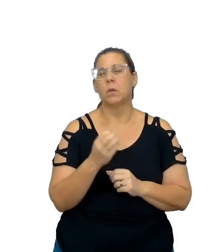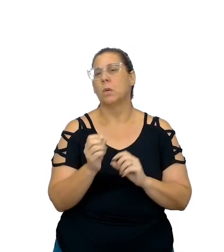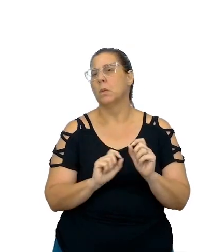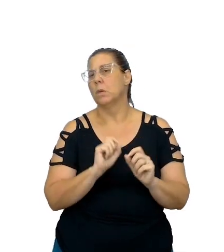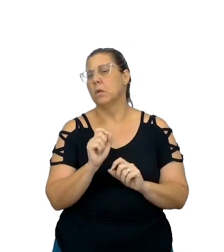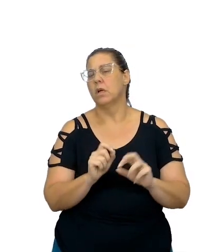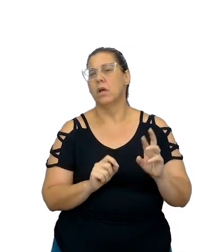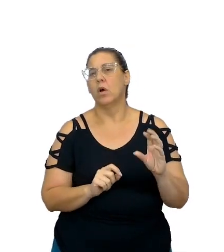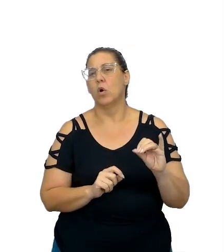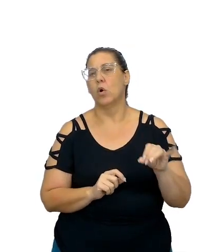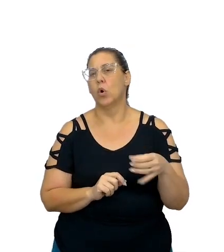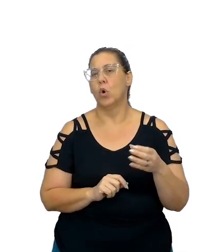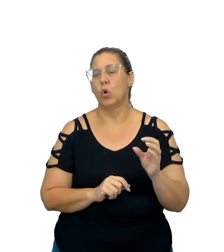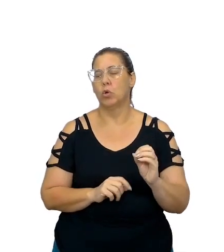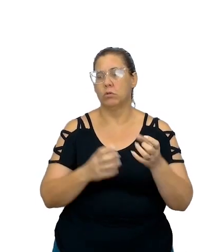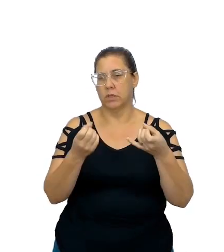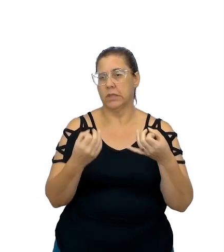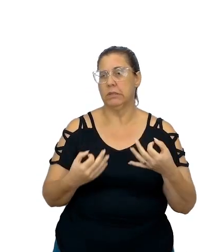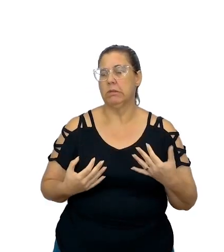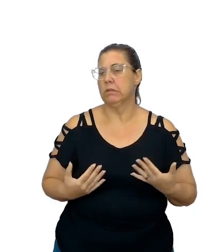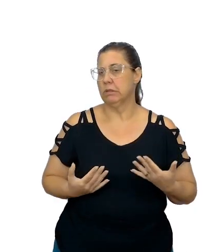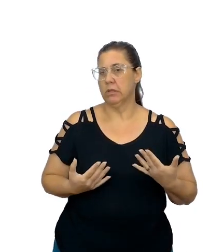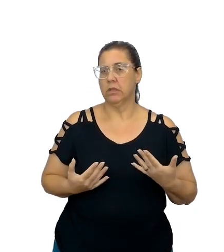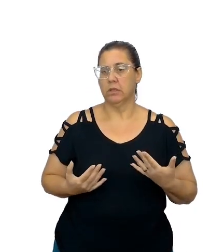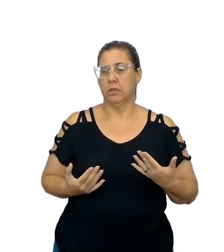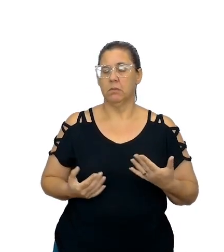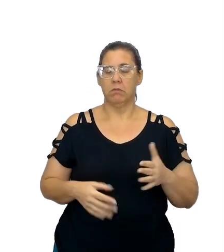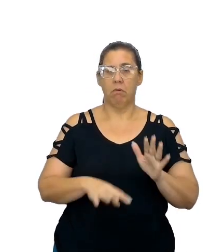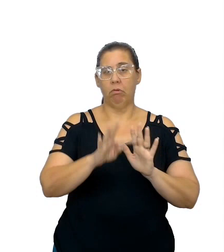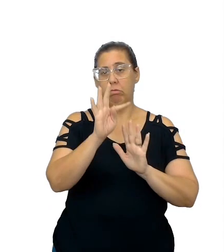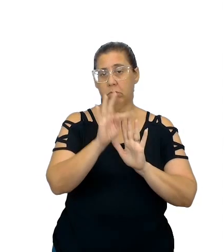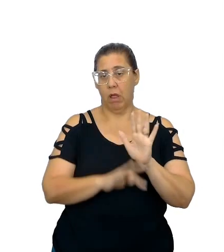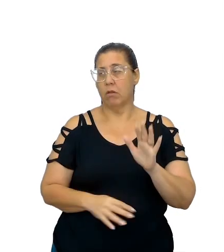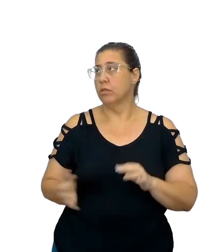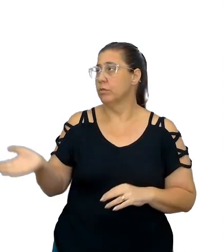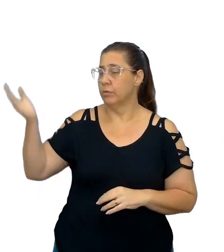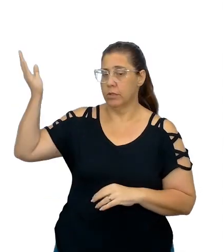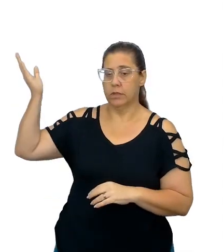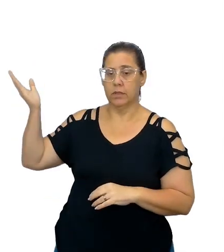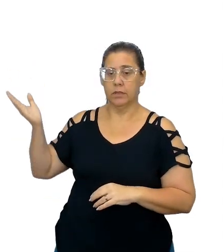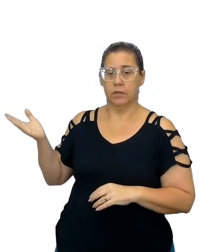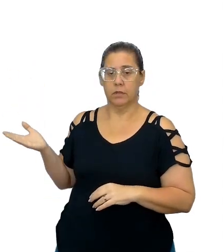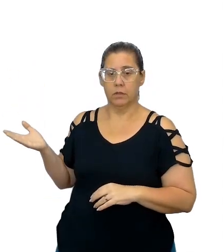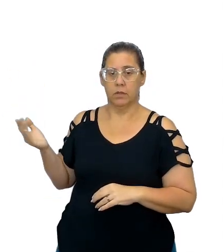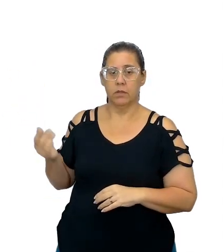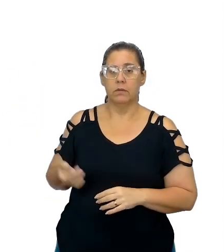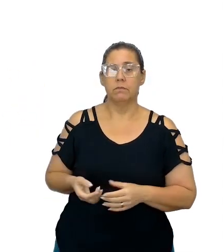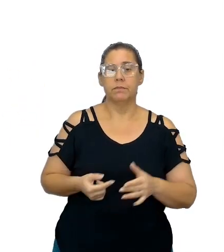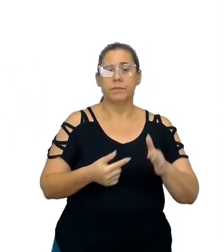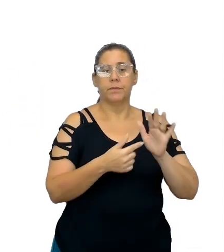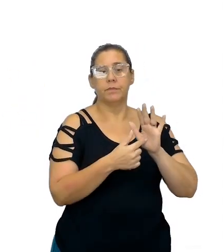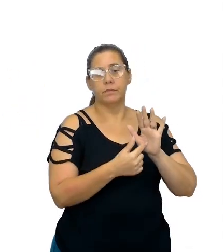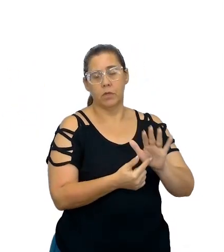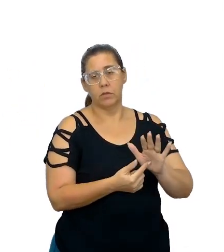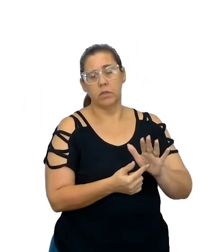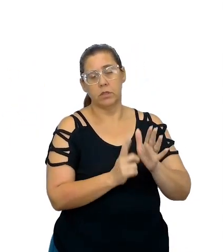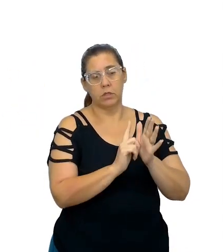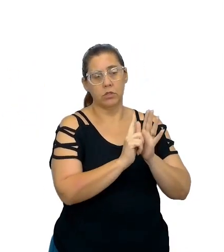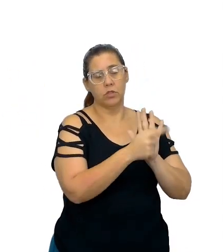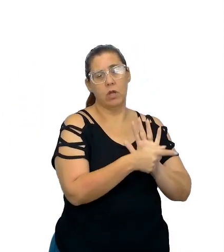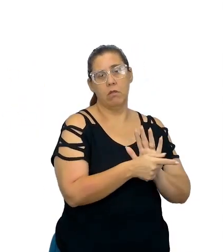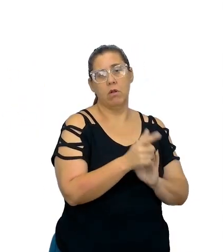fala sobre os gêneros textuais multimodais e multissemióticos. A Arrojo, ela diz que esses gêneros,